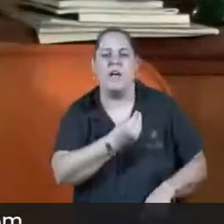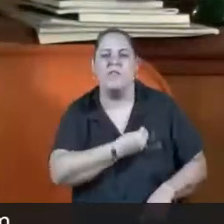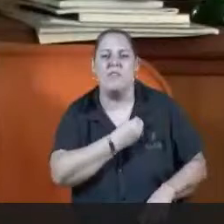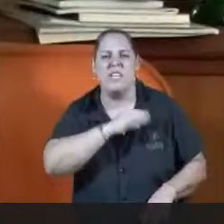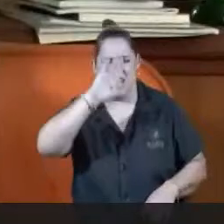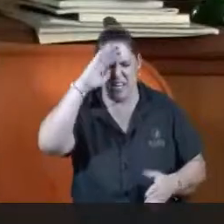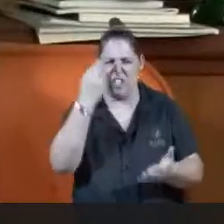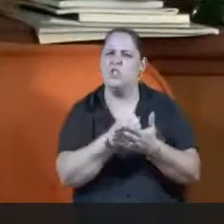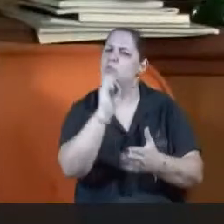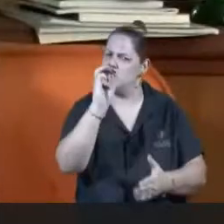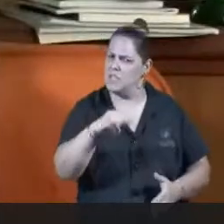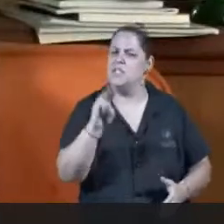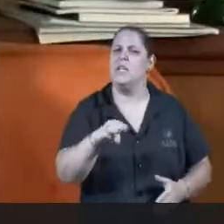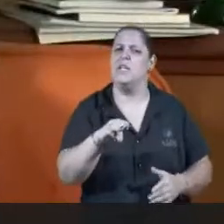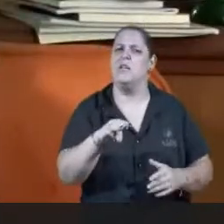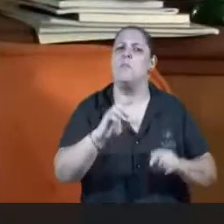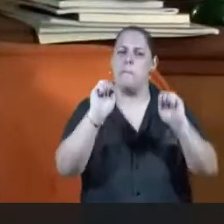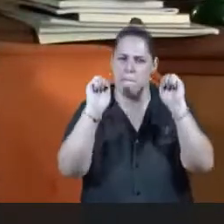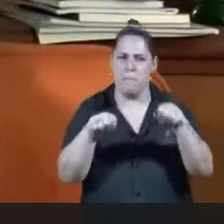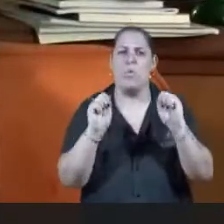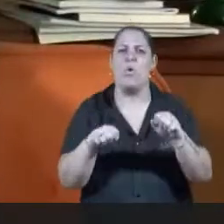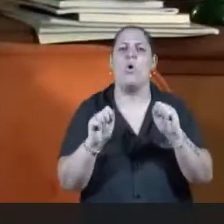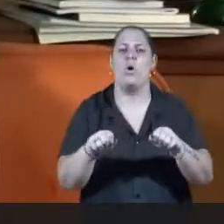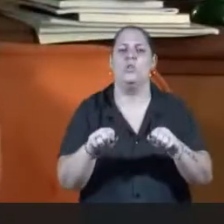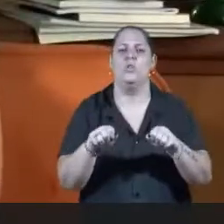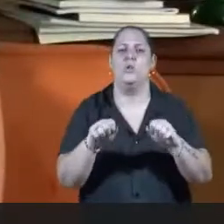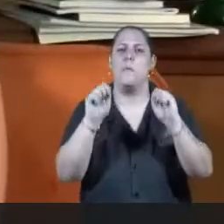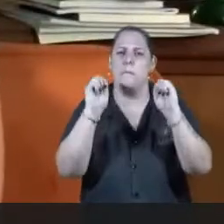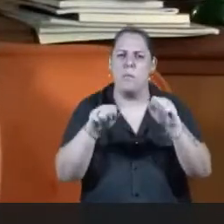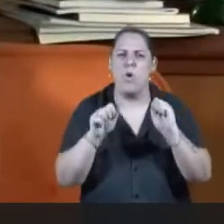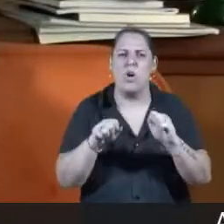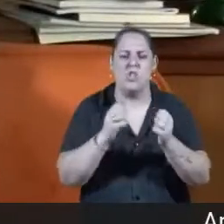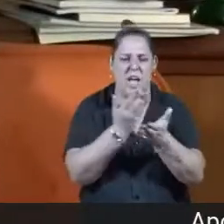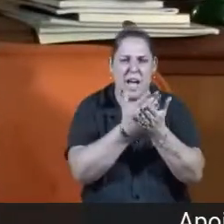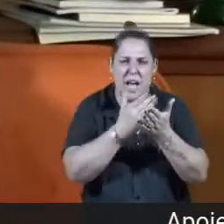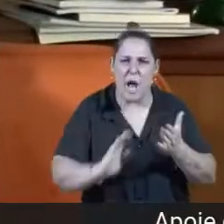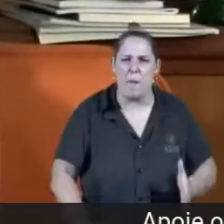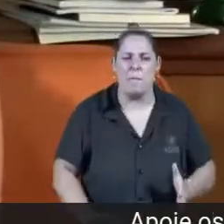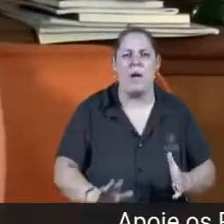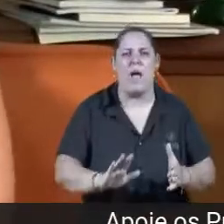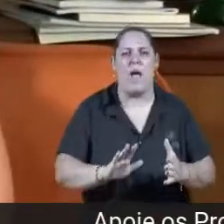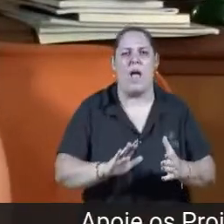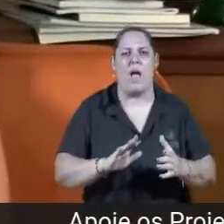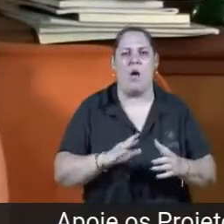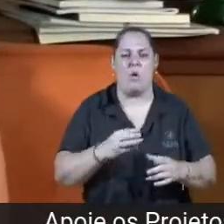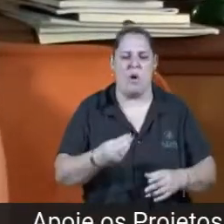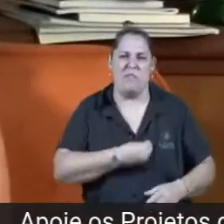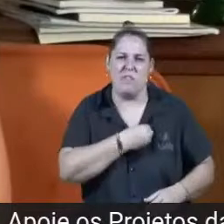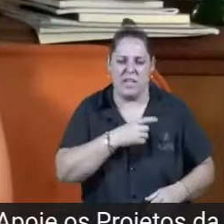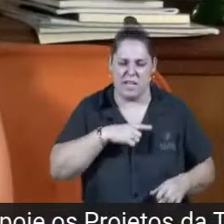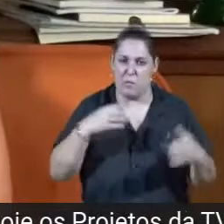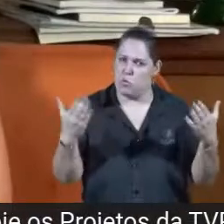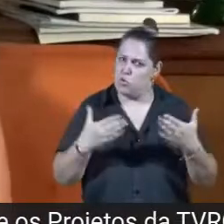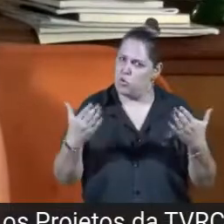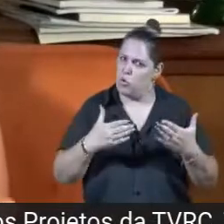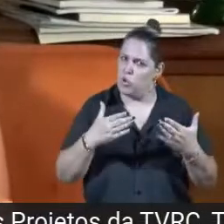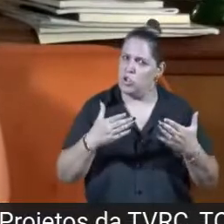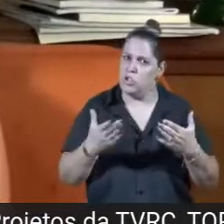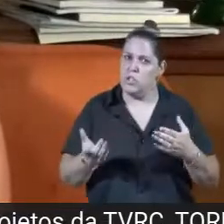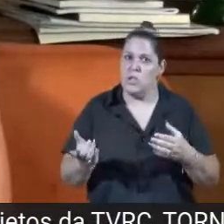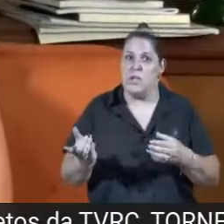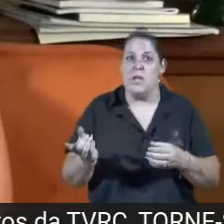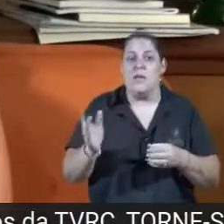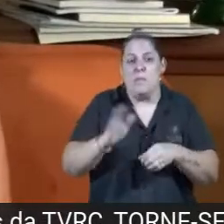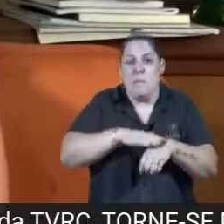sim, é possível sair desse estado horrível que vivemos, não apenas para onde estávamos, mas para lugares